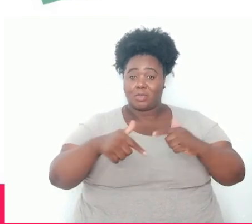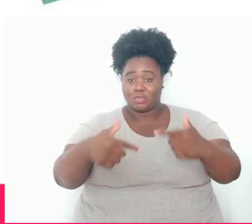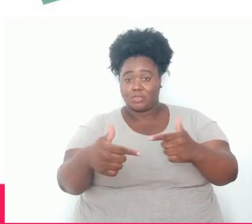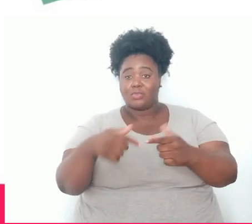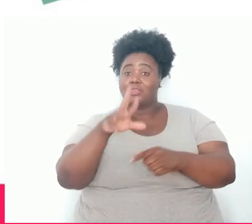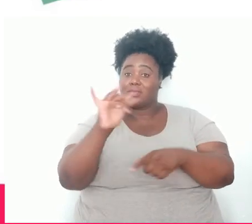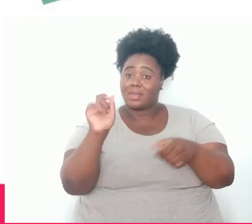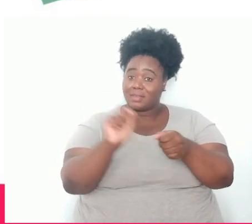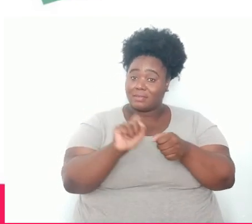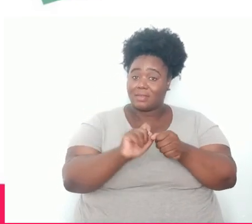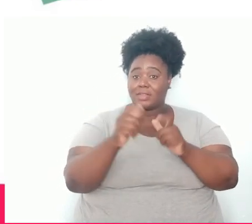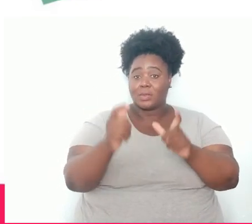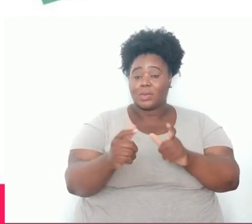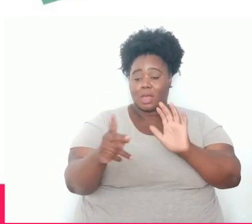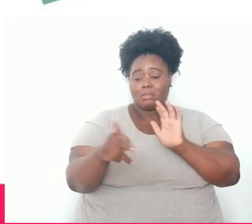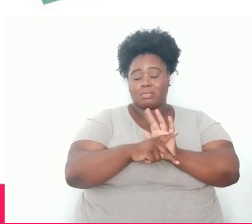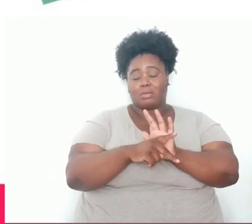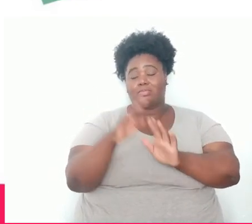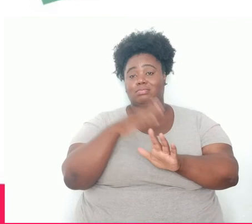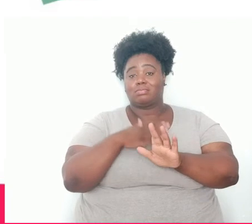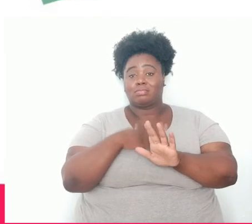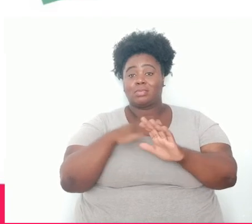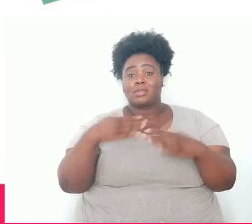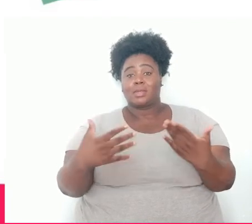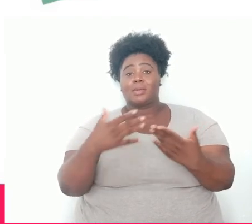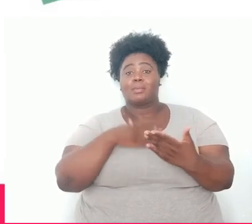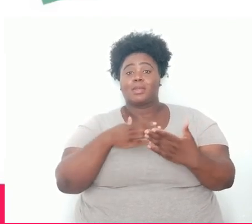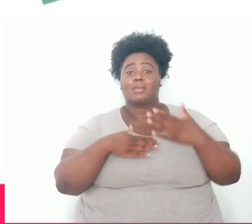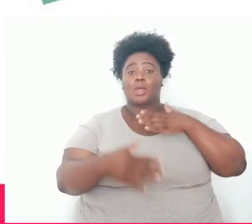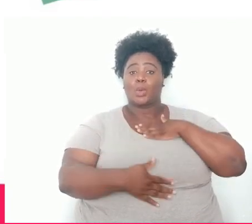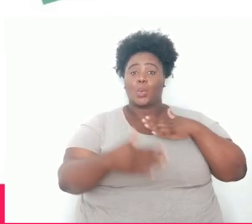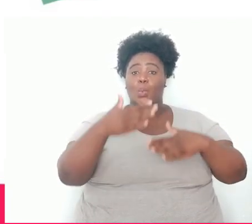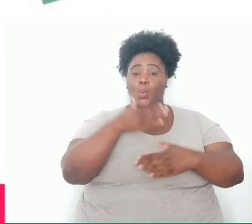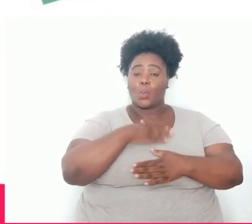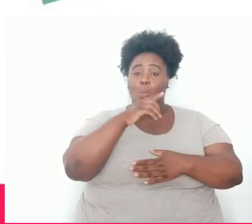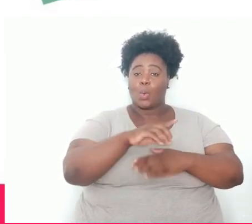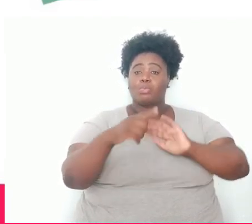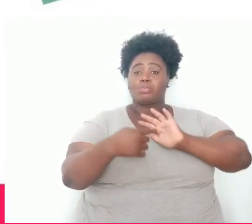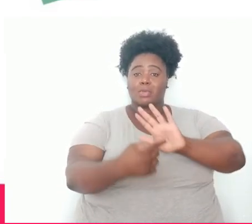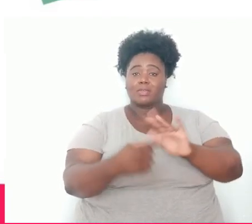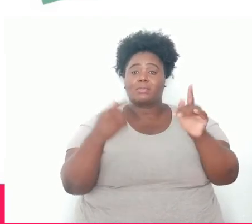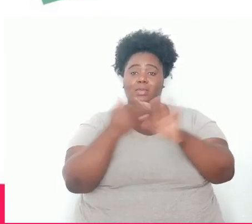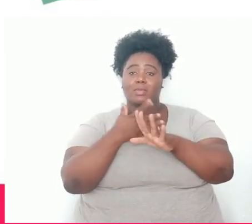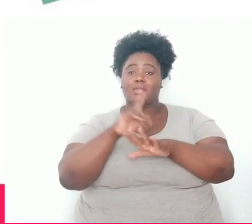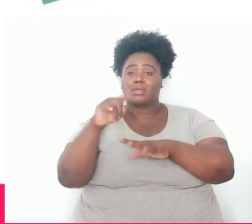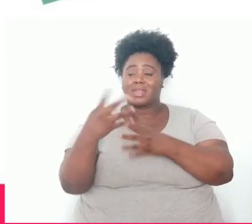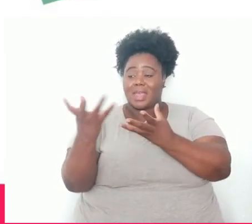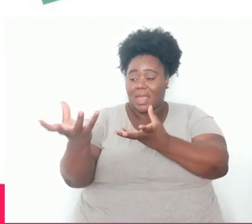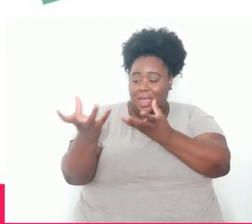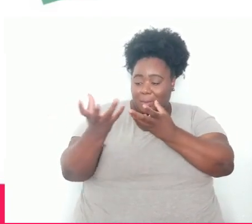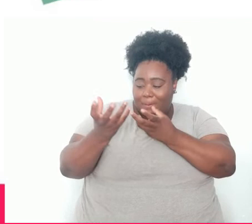que vai fazer aquele lugar ser seu também. Então, para mim, corpo, performance e cidade está muito sobre